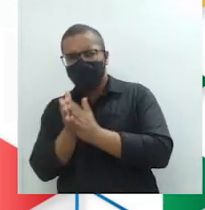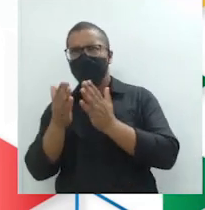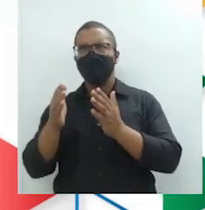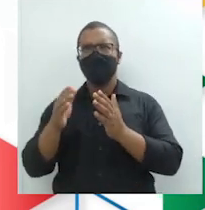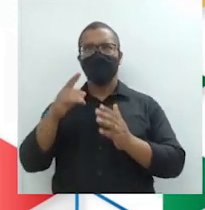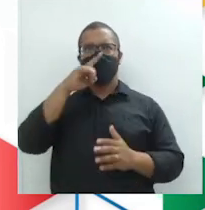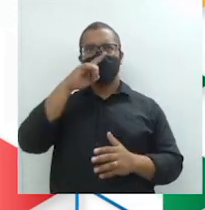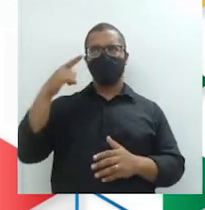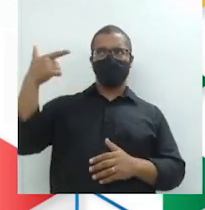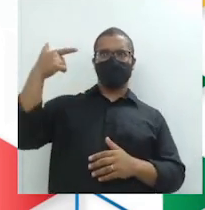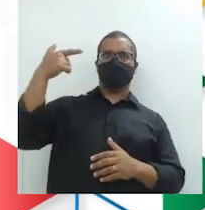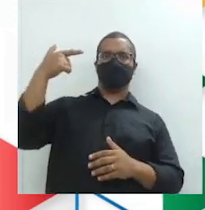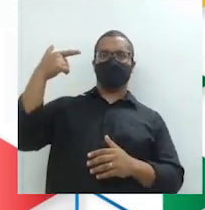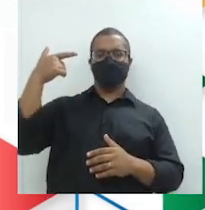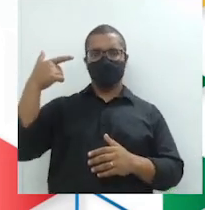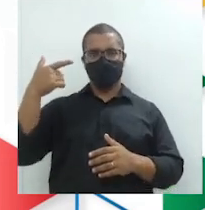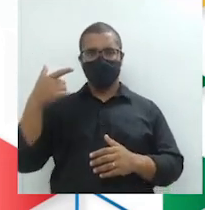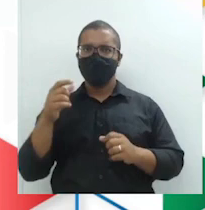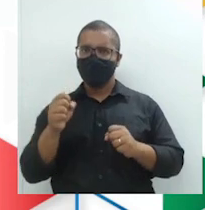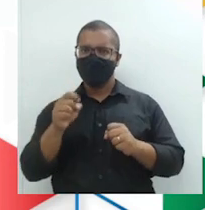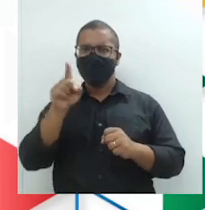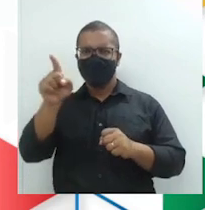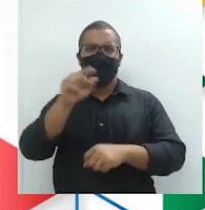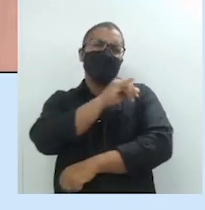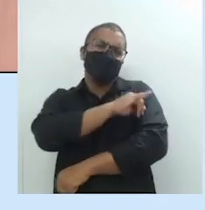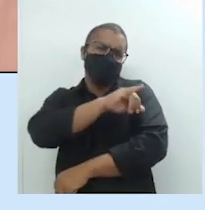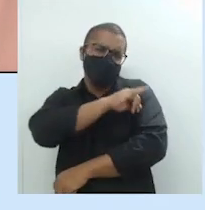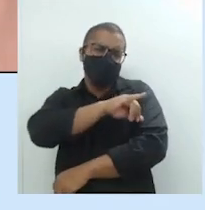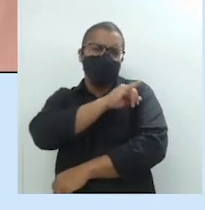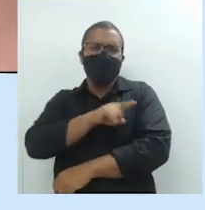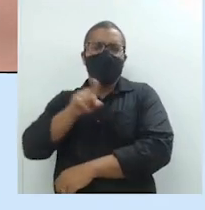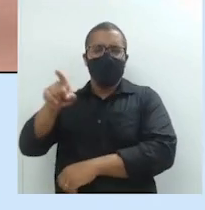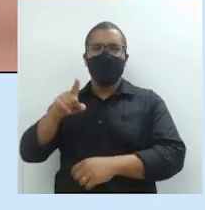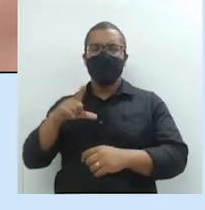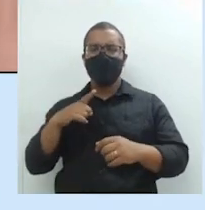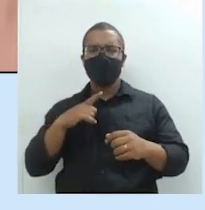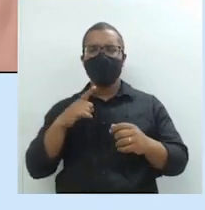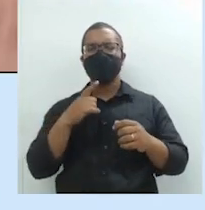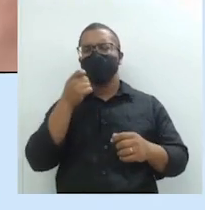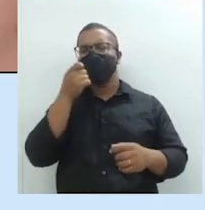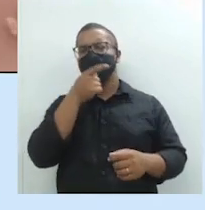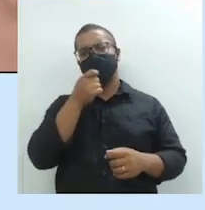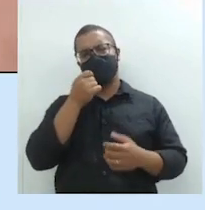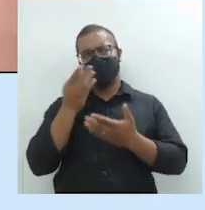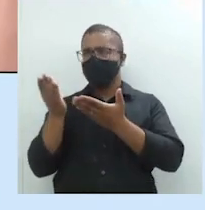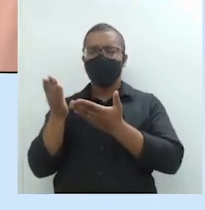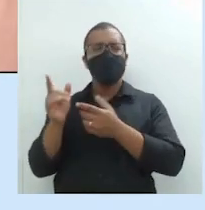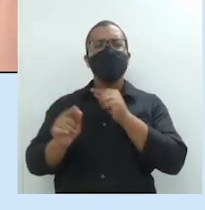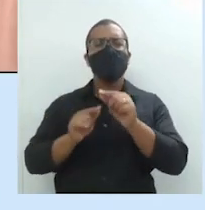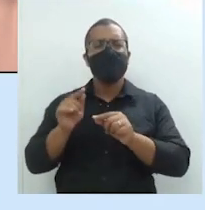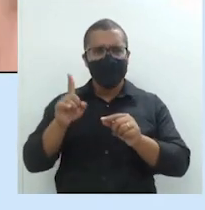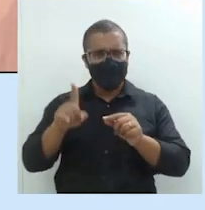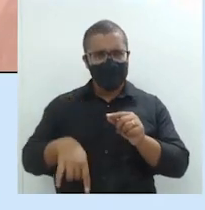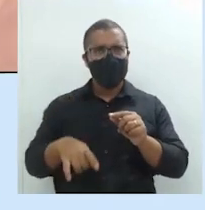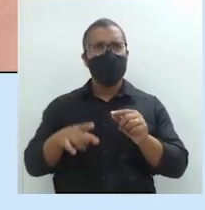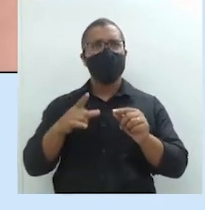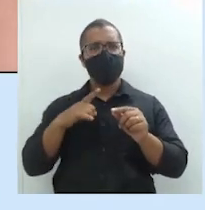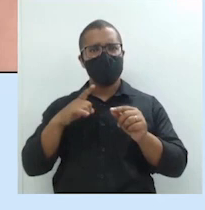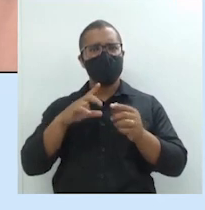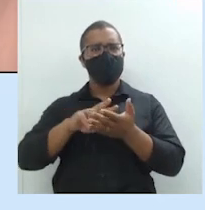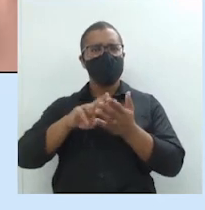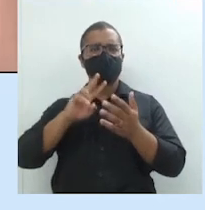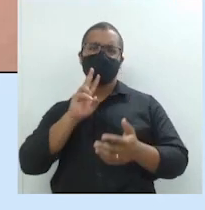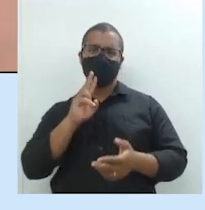as boas-vindas do Rio. Esse texto nós encontramos uma ironia. E vejam só, não só uma ironia, como também